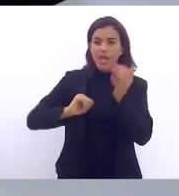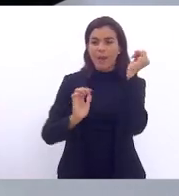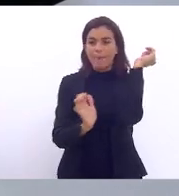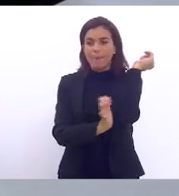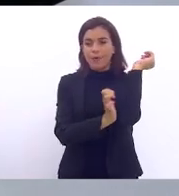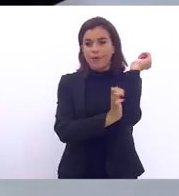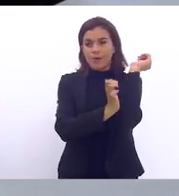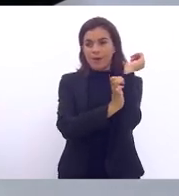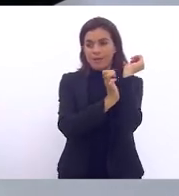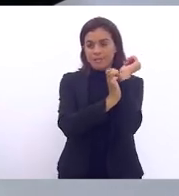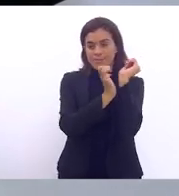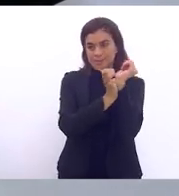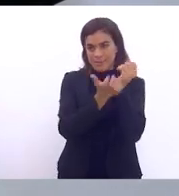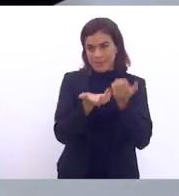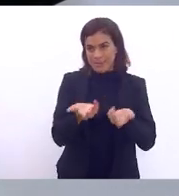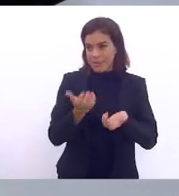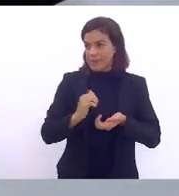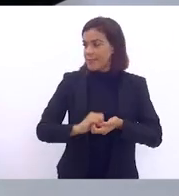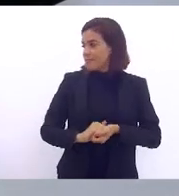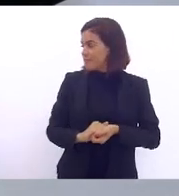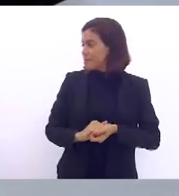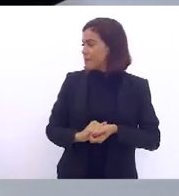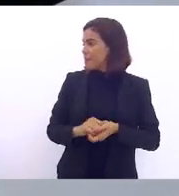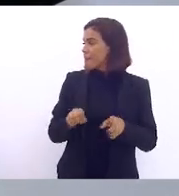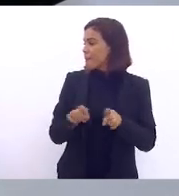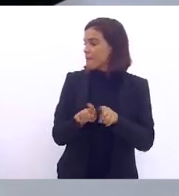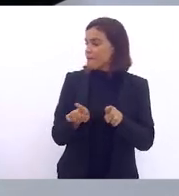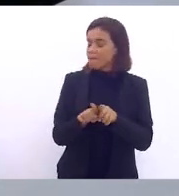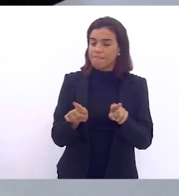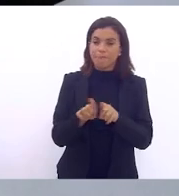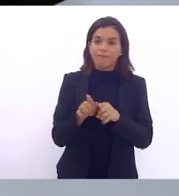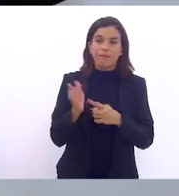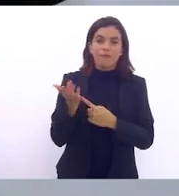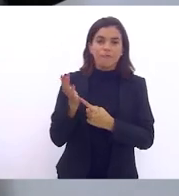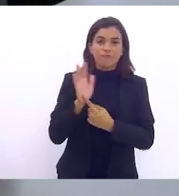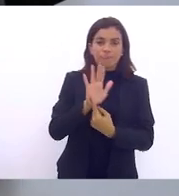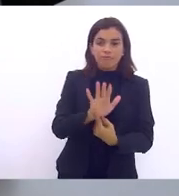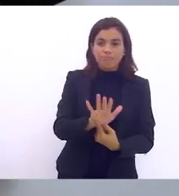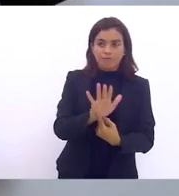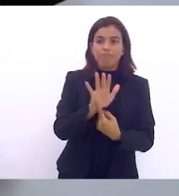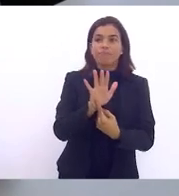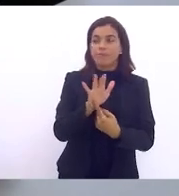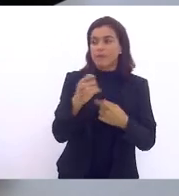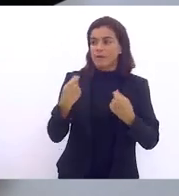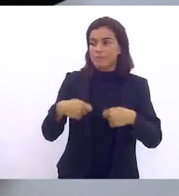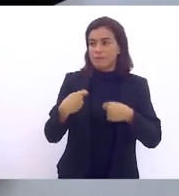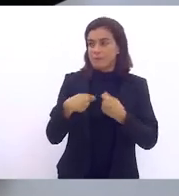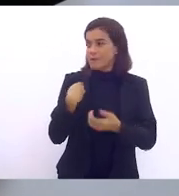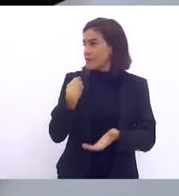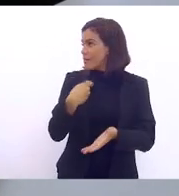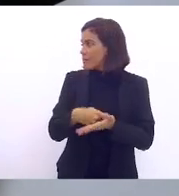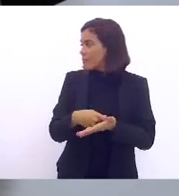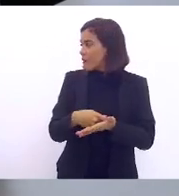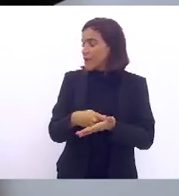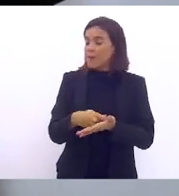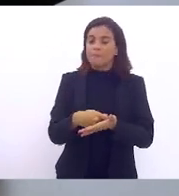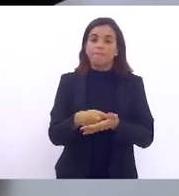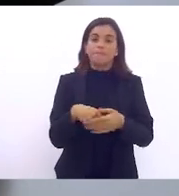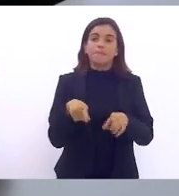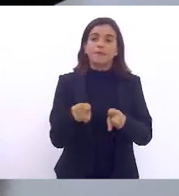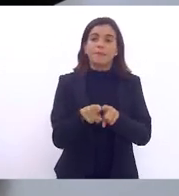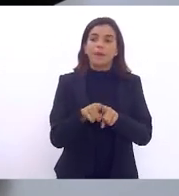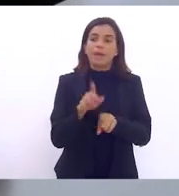pagar ou o alerta que eu tenho que pagar né e essa demora